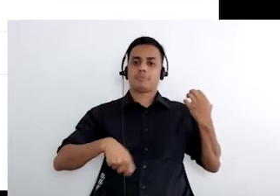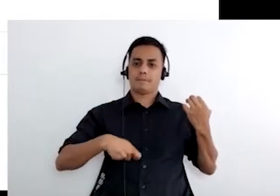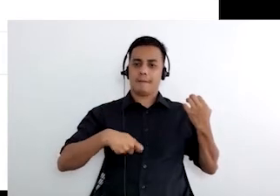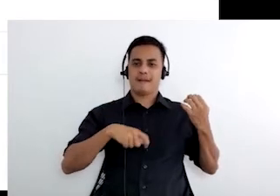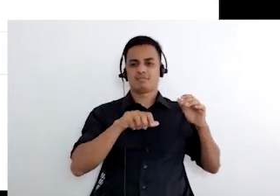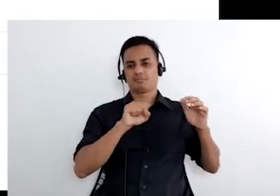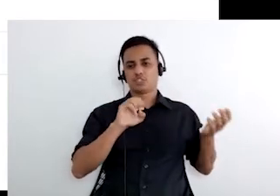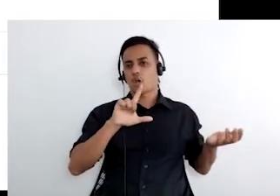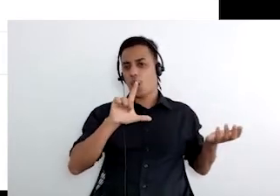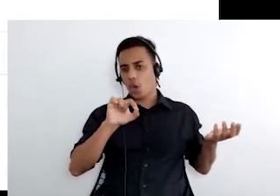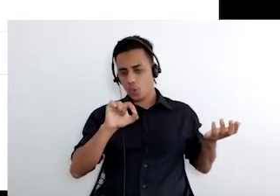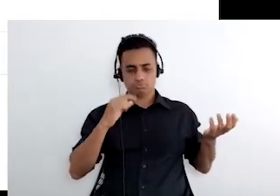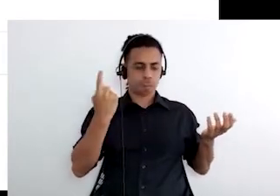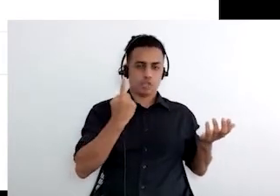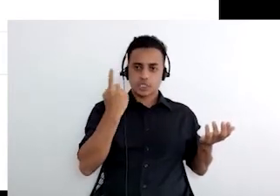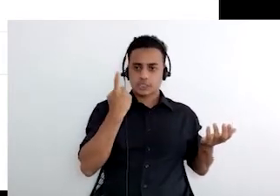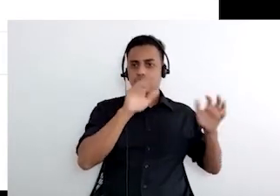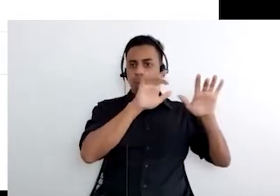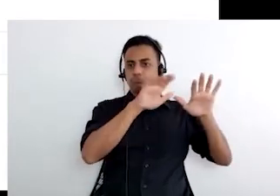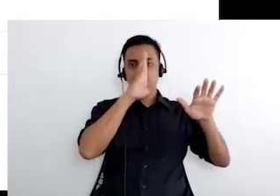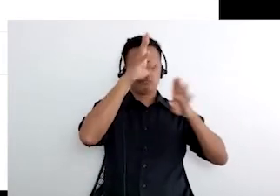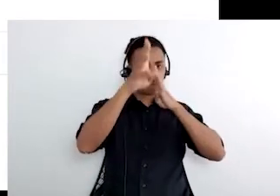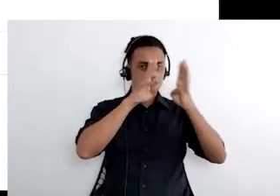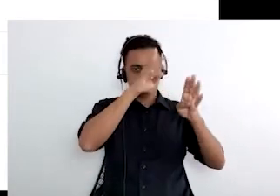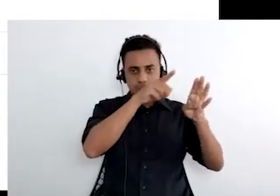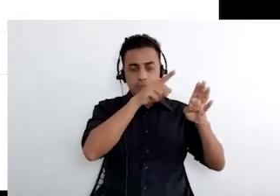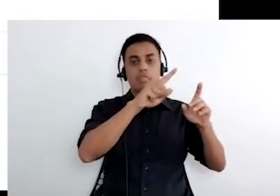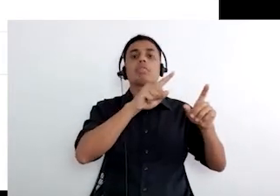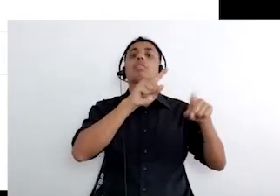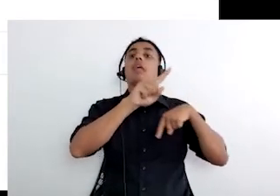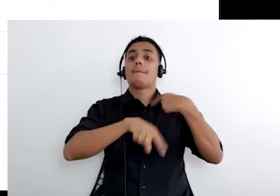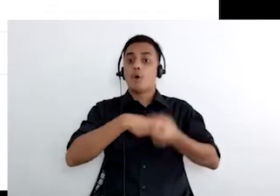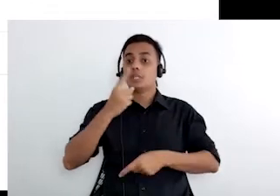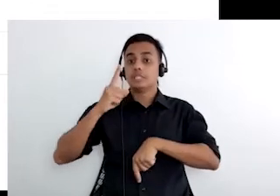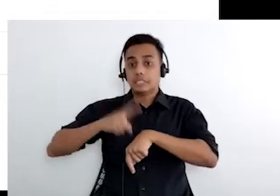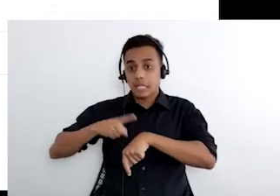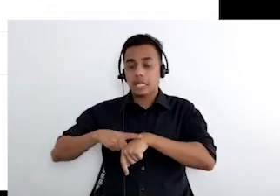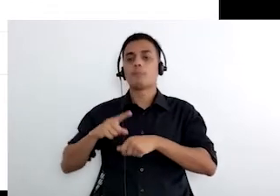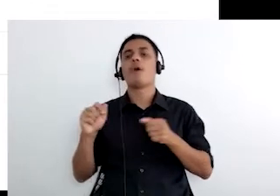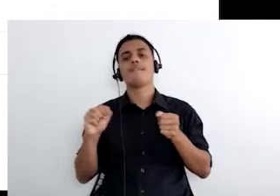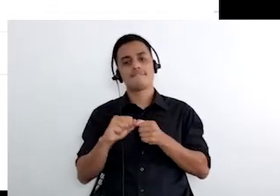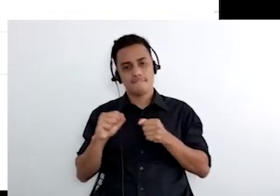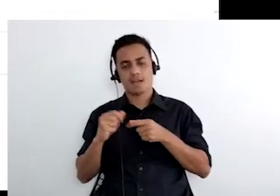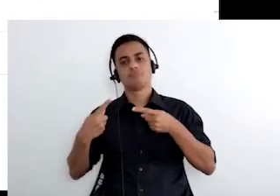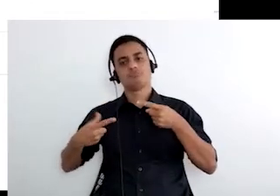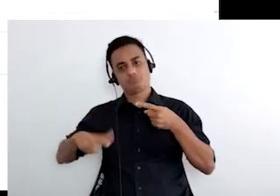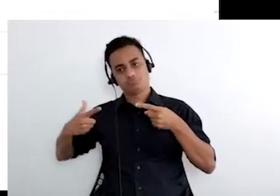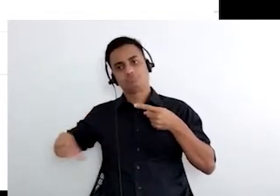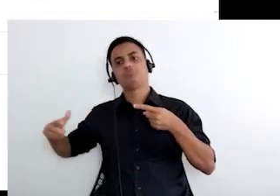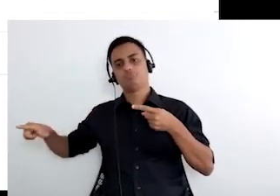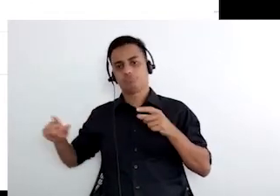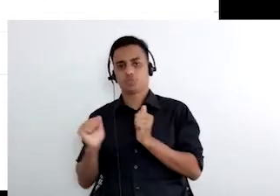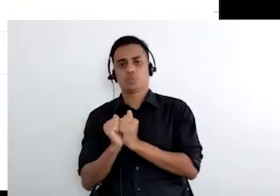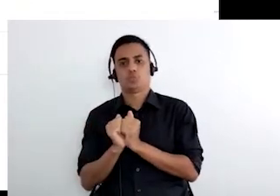ao mesmo tempo, faça um loop da harmonia.